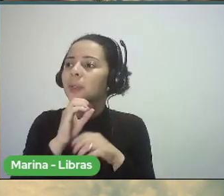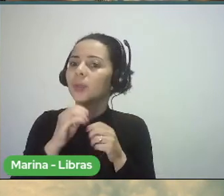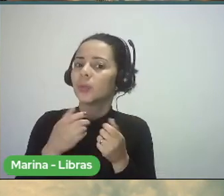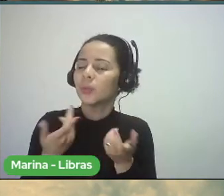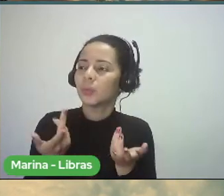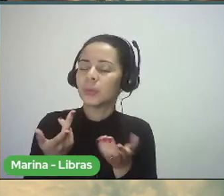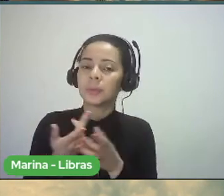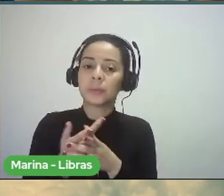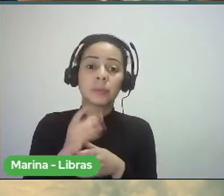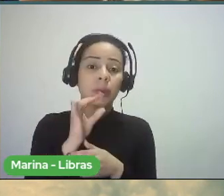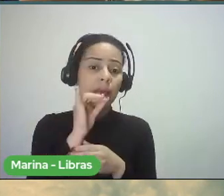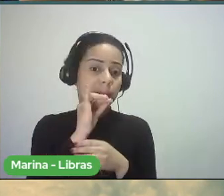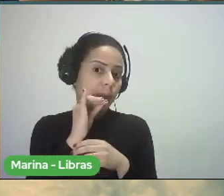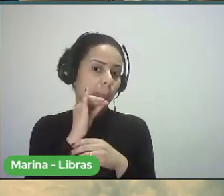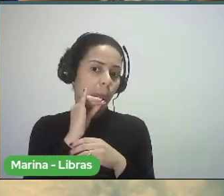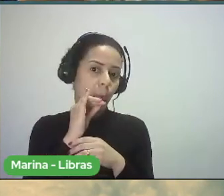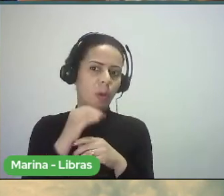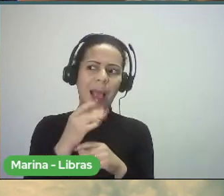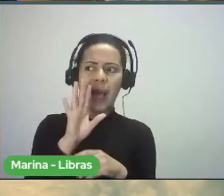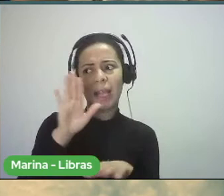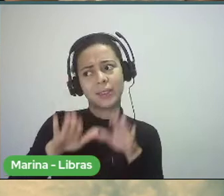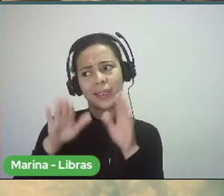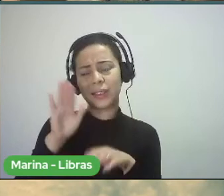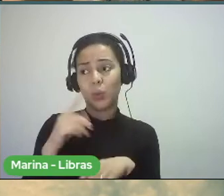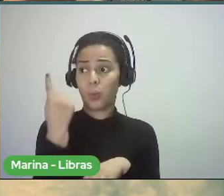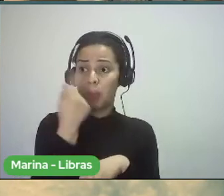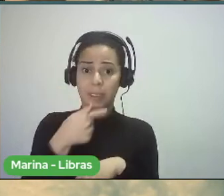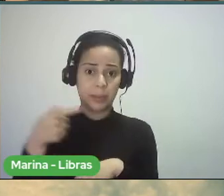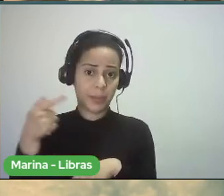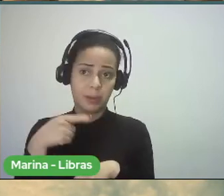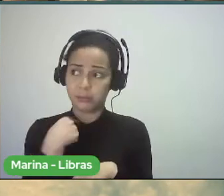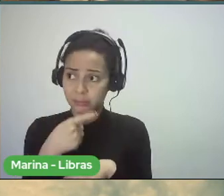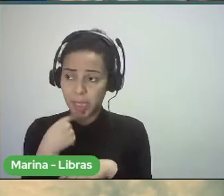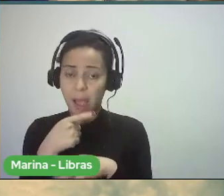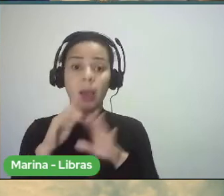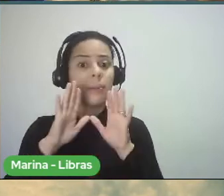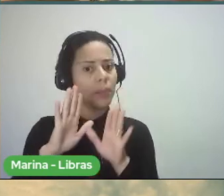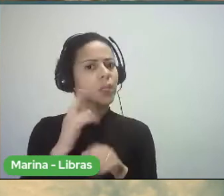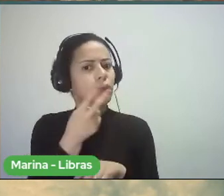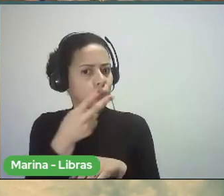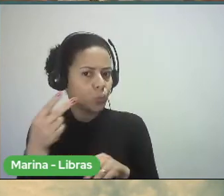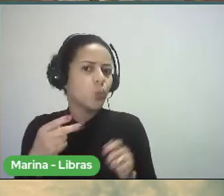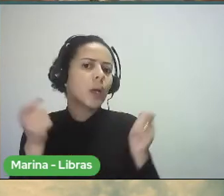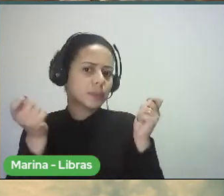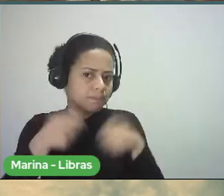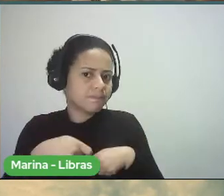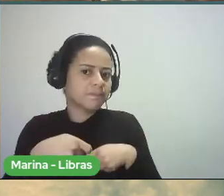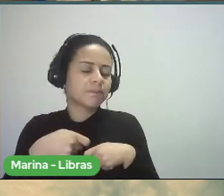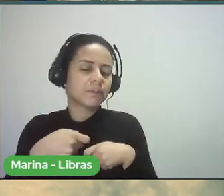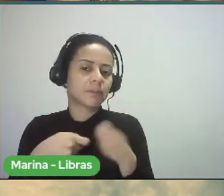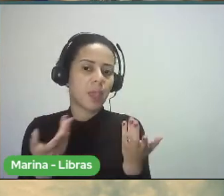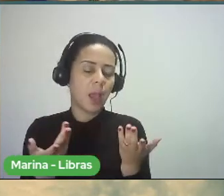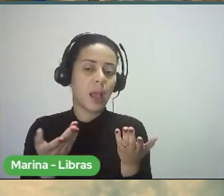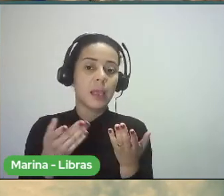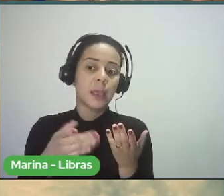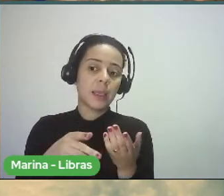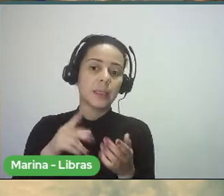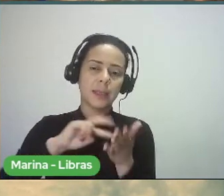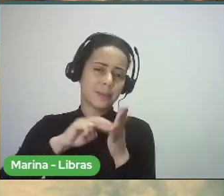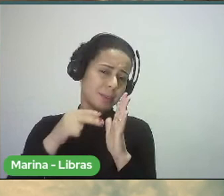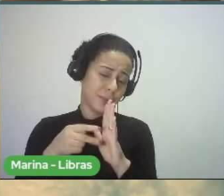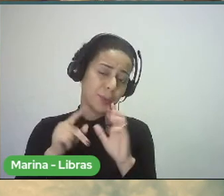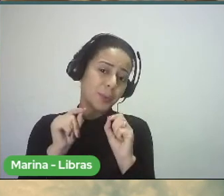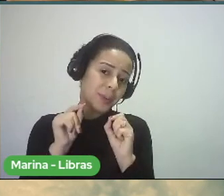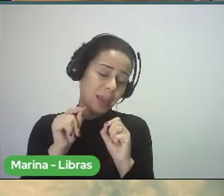feedback Olha eu não consigo fazer se tiver com uma semana mas eu consigo trazer para duas semanas por exemplo então já é um passo dentro desse